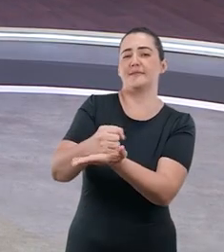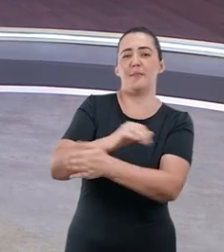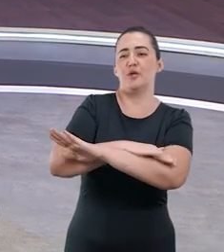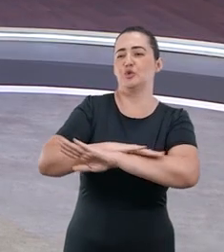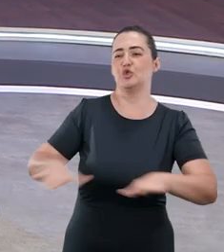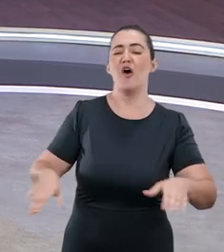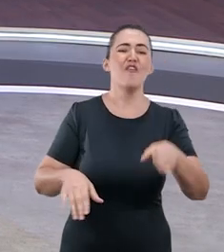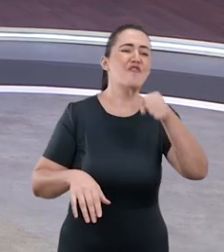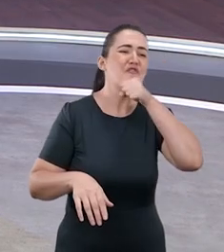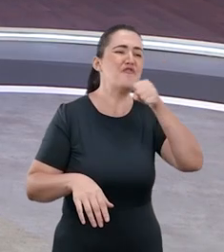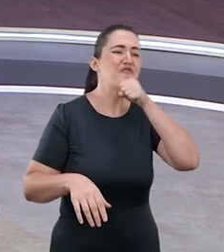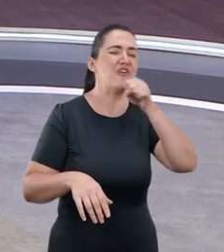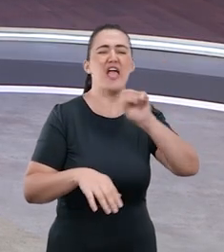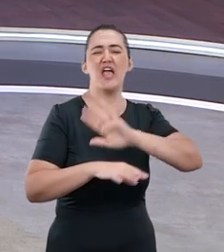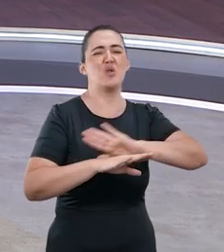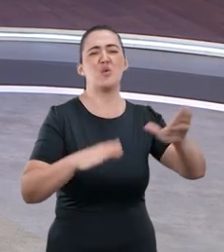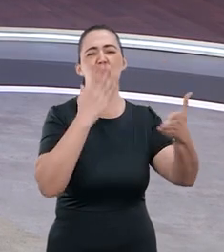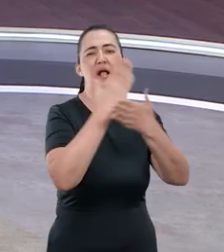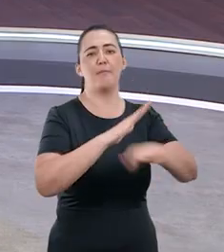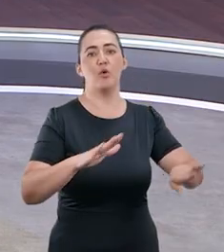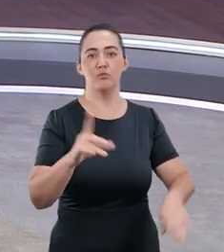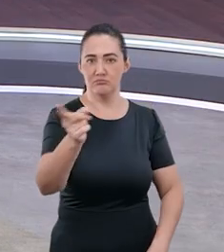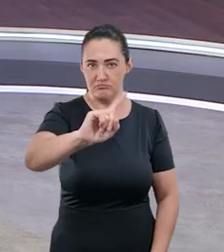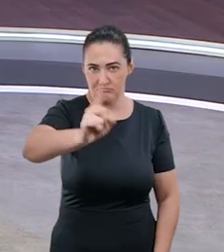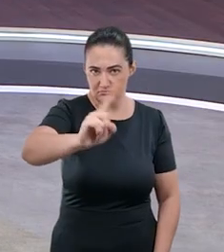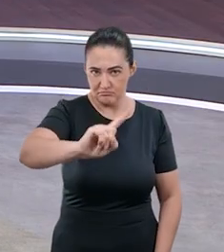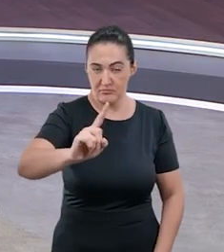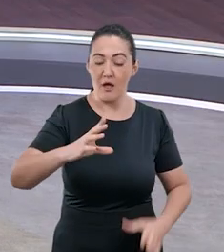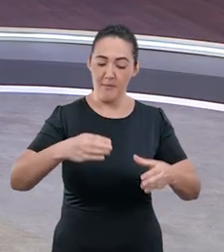livro só. Embora são 66 livros